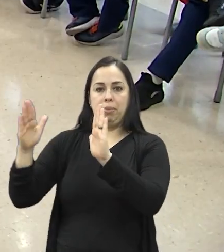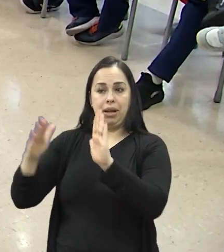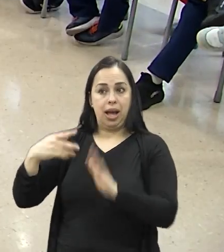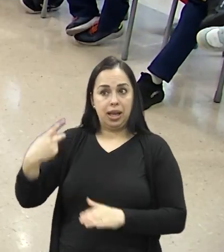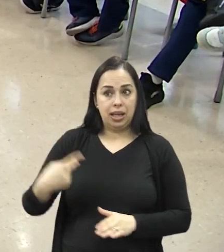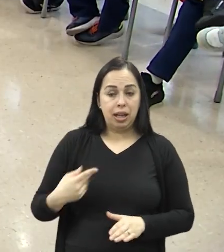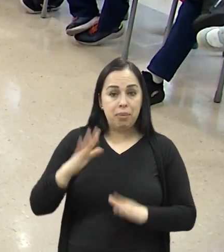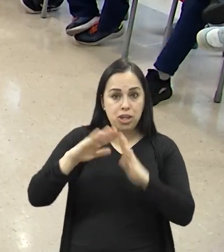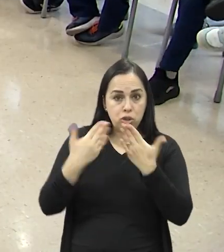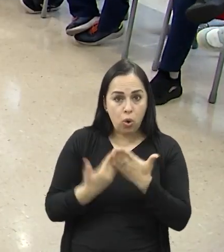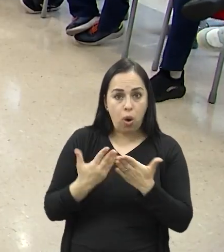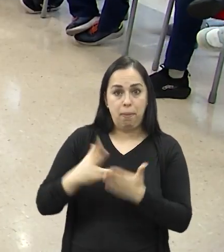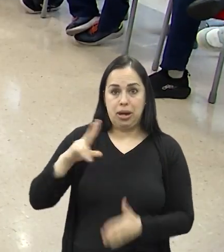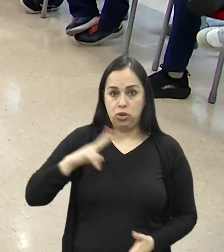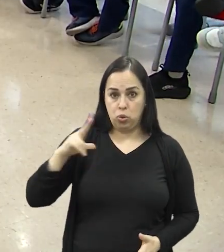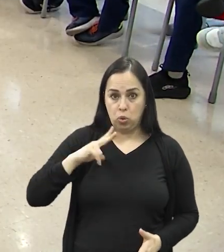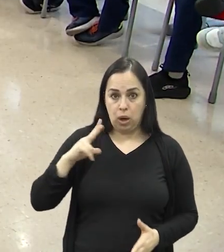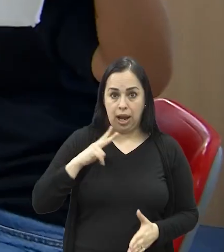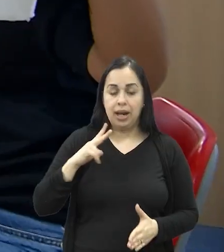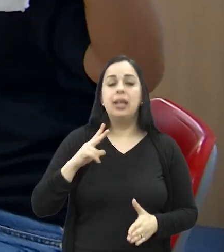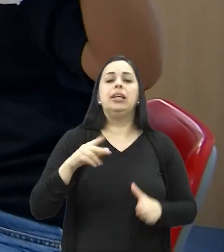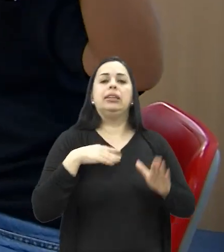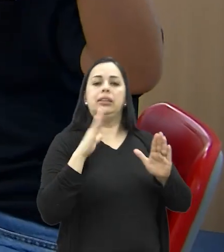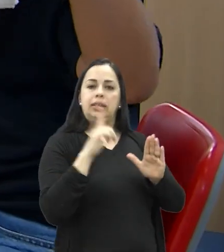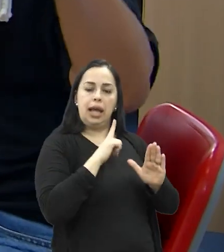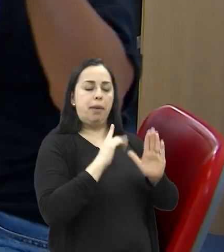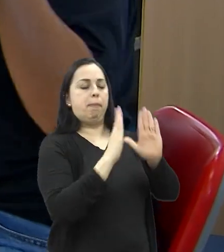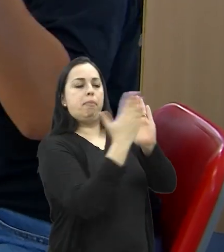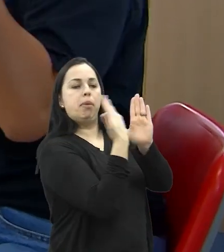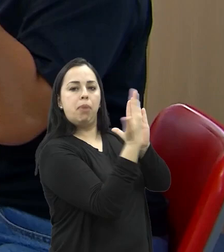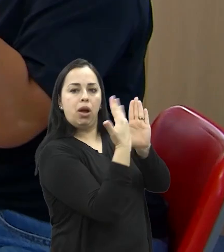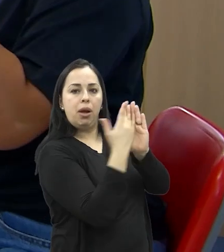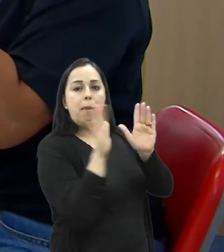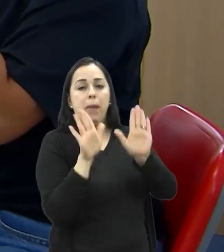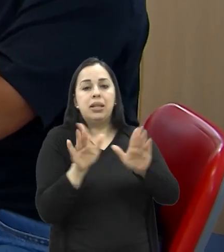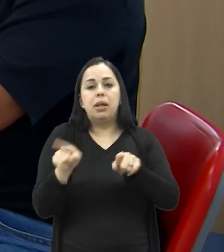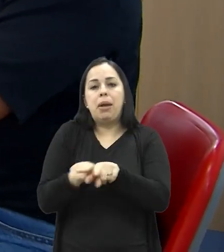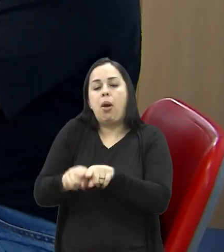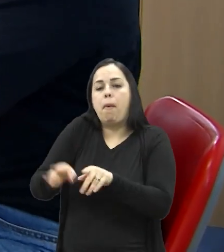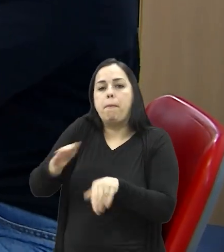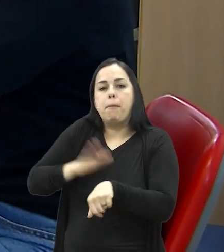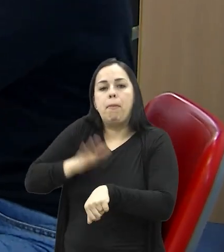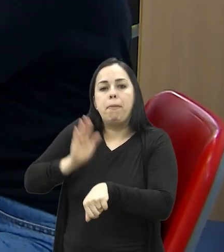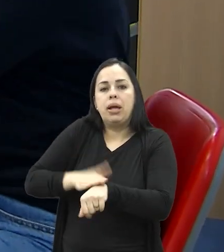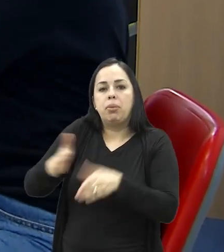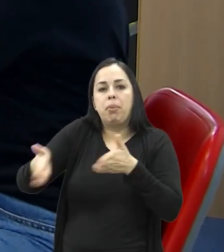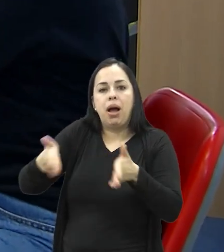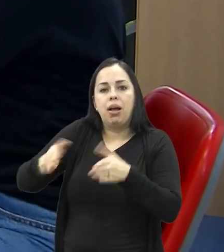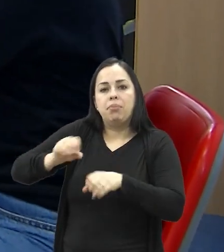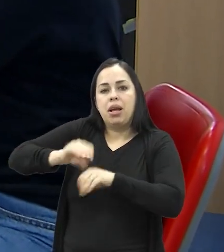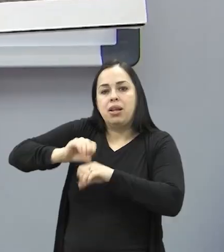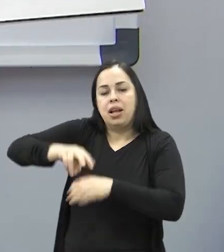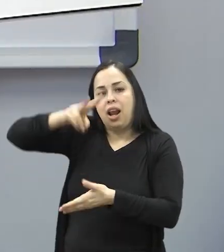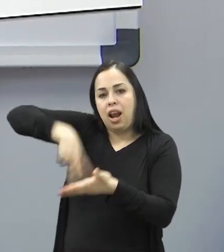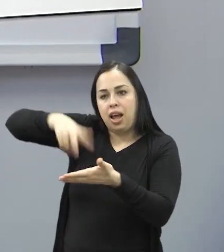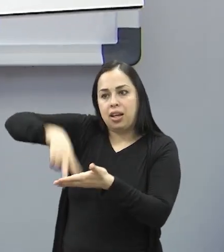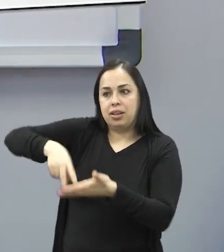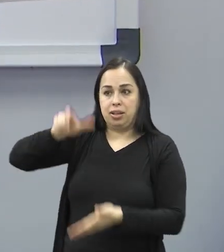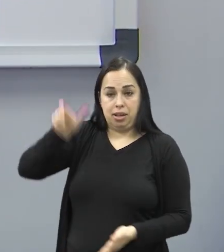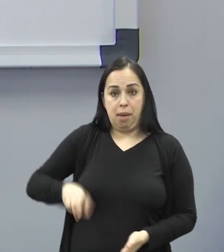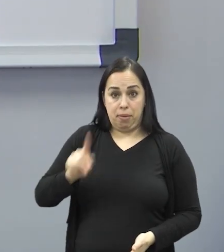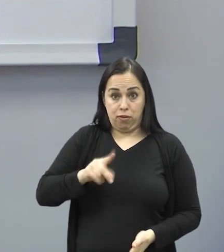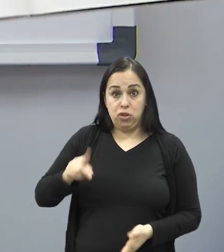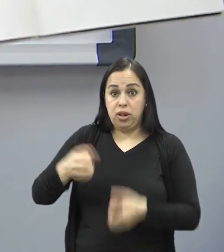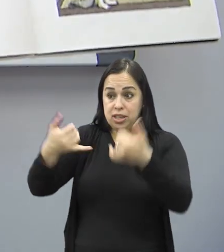particular de São José, além da biblioteca, o momento da leitura para os alunos também é levado para a sala de aula, como conta